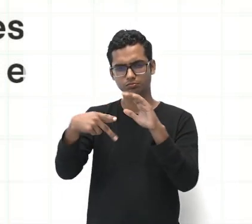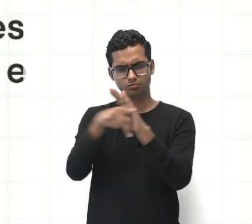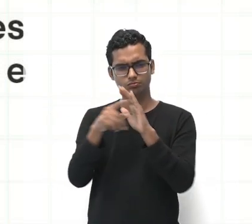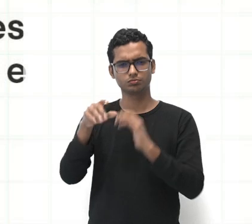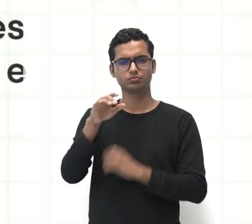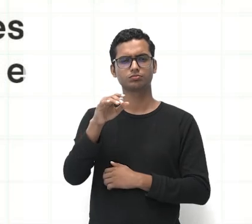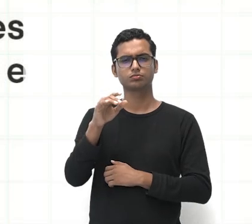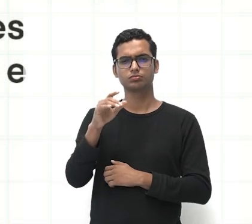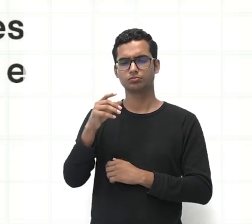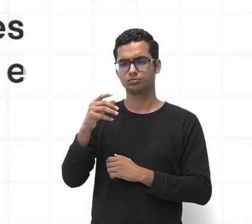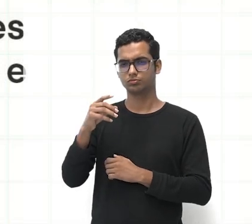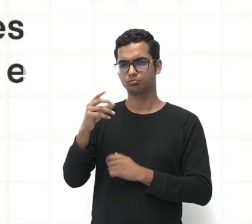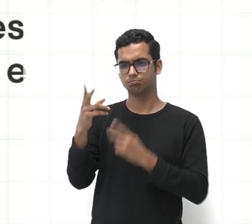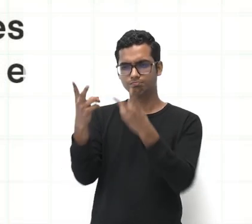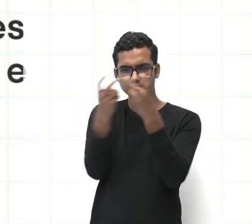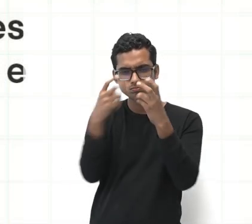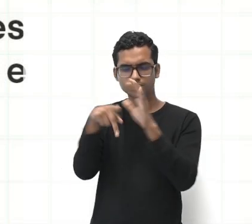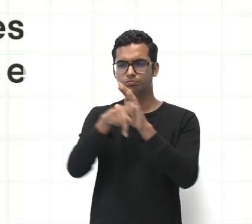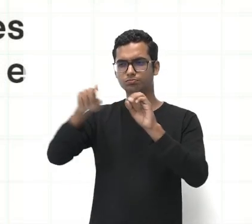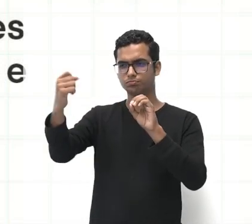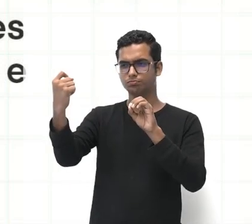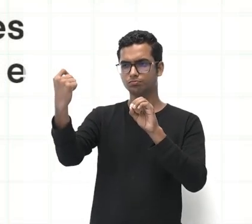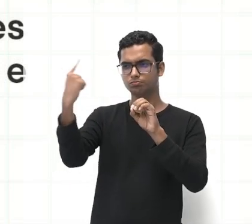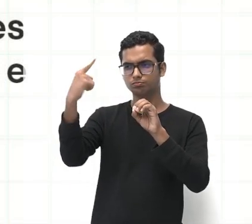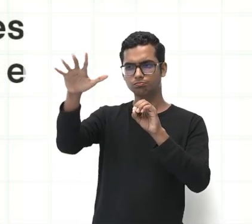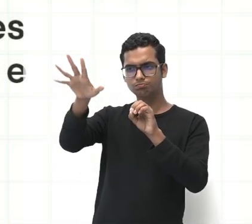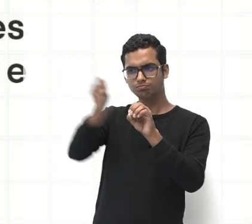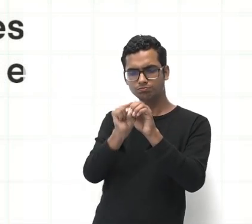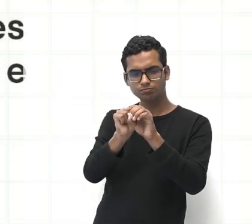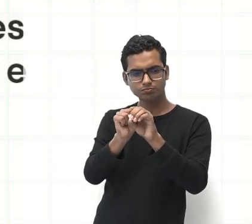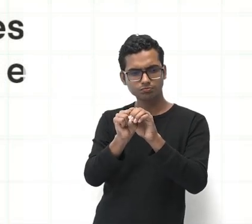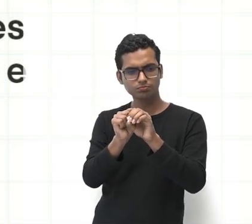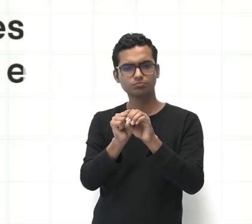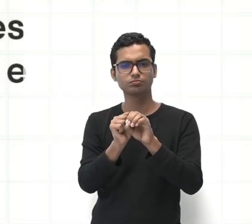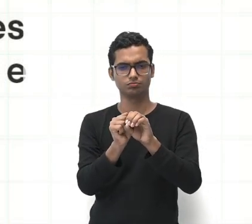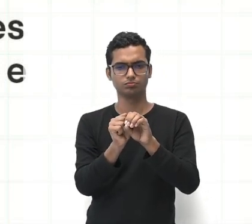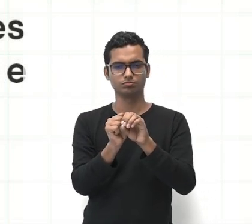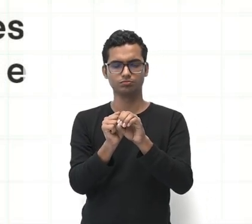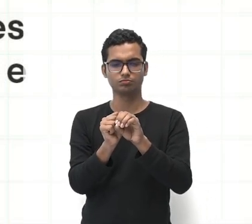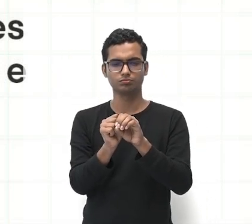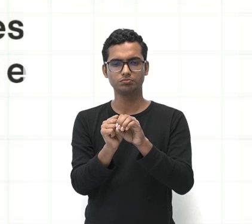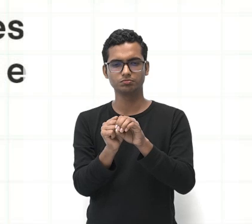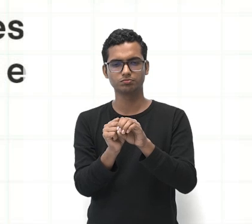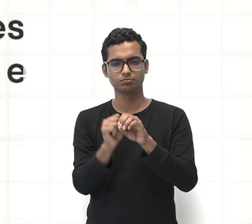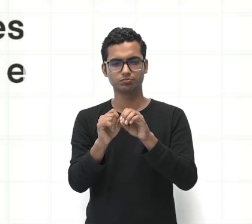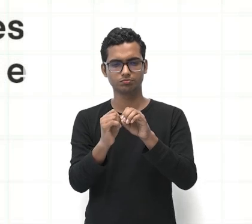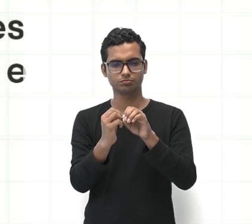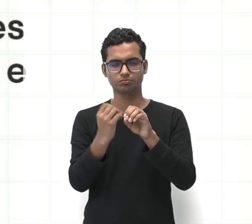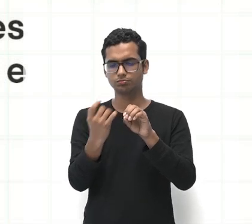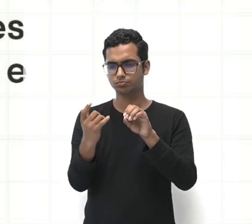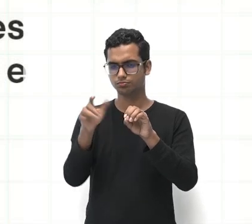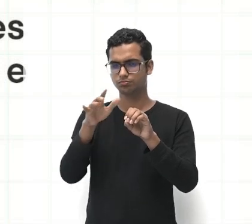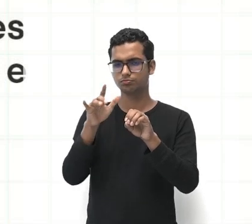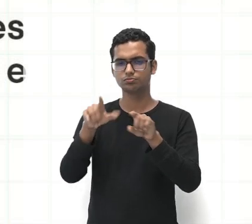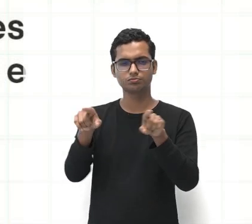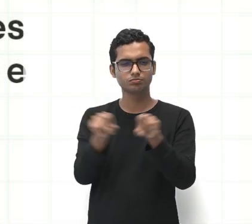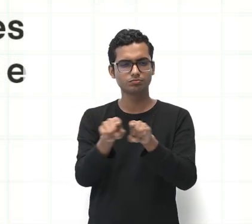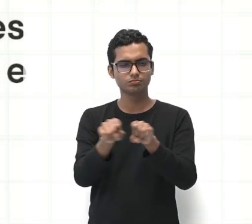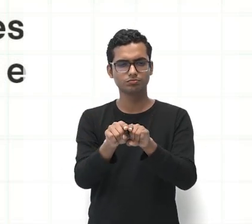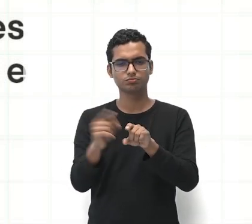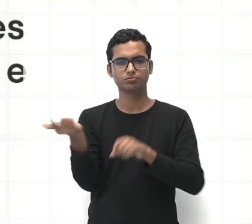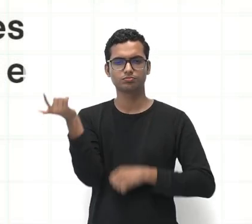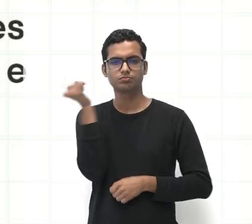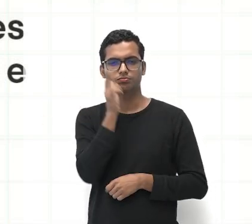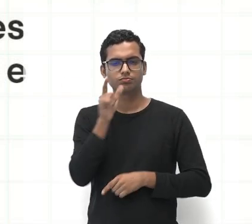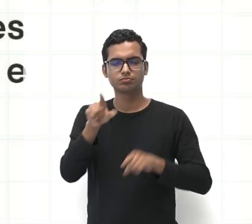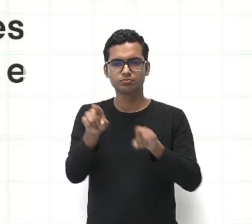que recepcionam a luz, são cones para cores e bastonetes para a visão